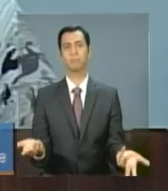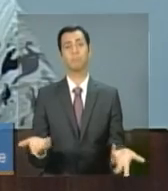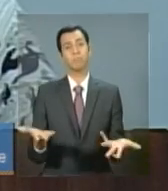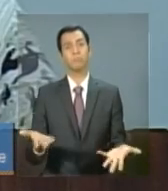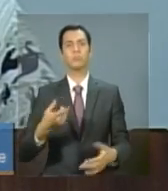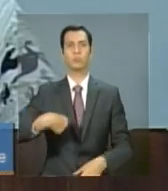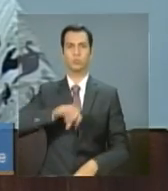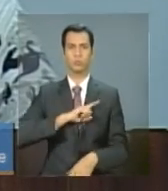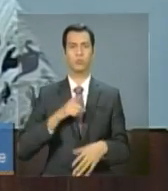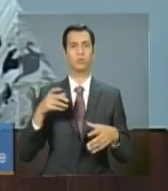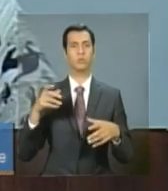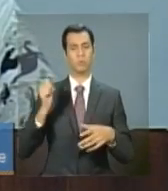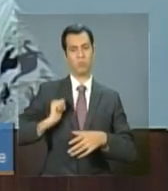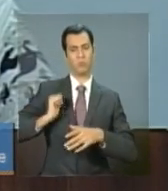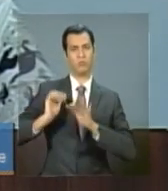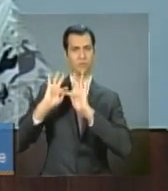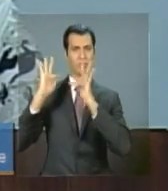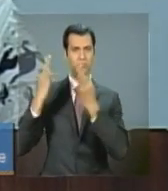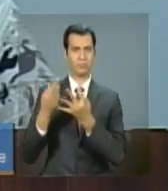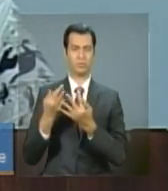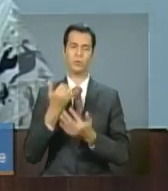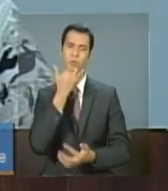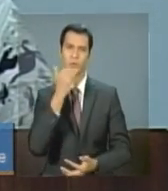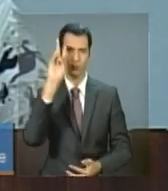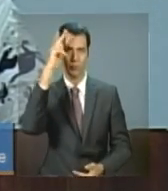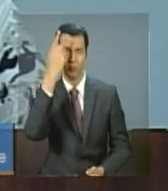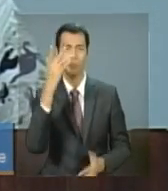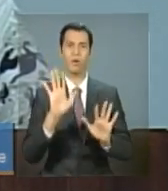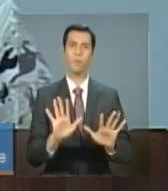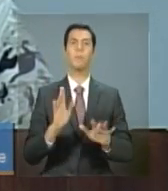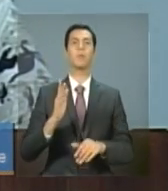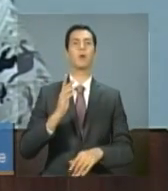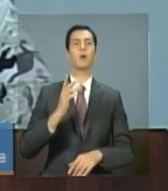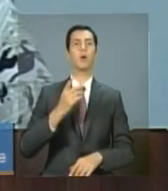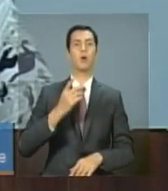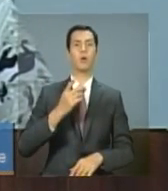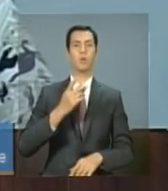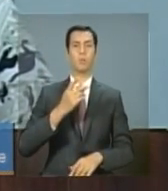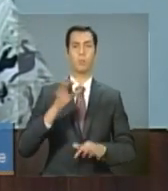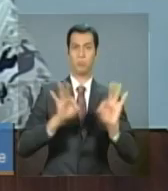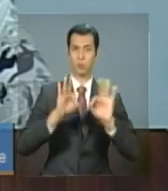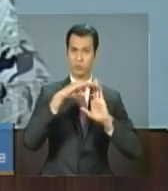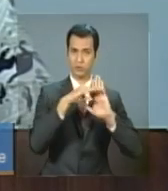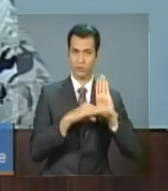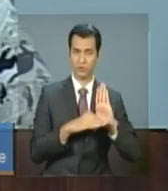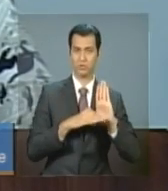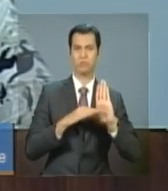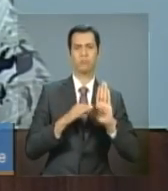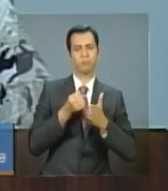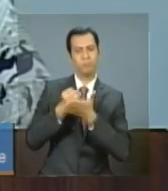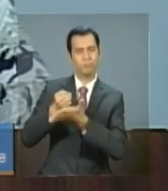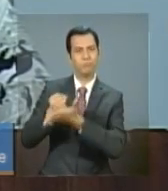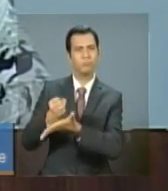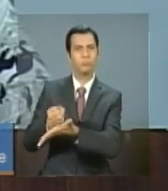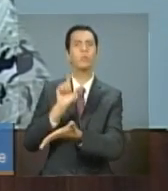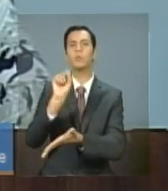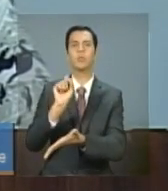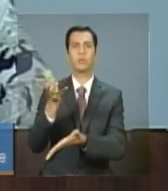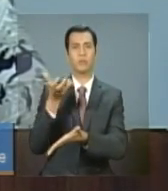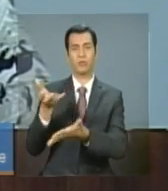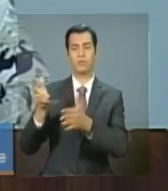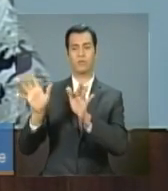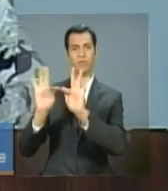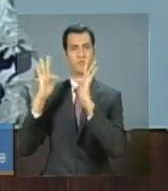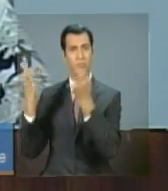Bolsa Família, do Brasil Sem Miséria, é exatamente melhorar a inserção dessas famílias no mundo